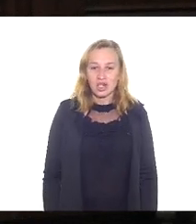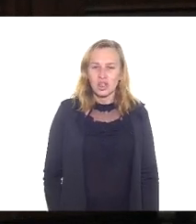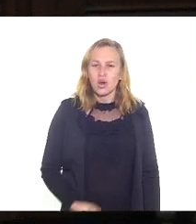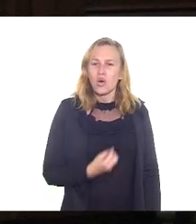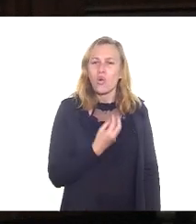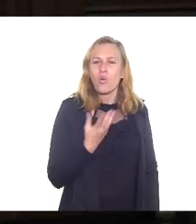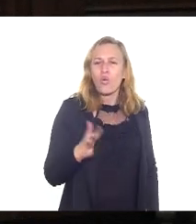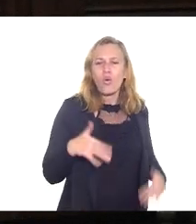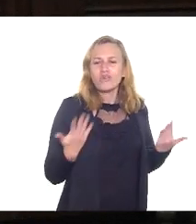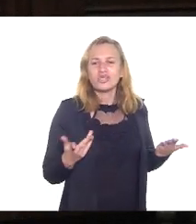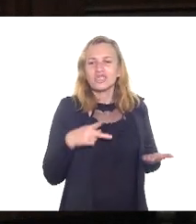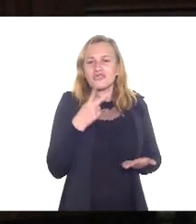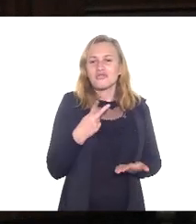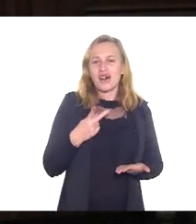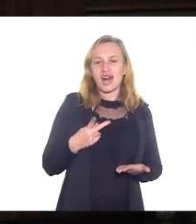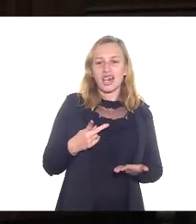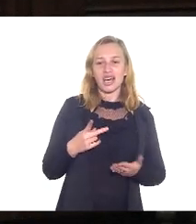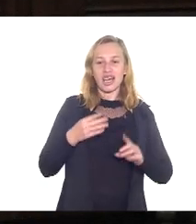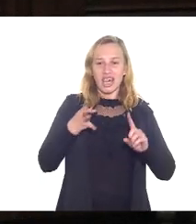Quando se fala